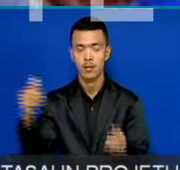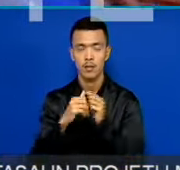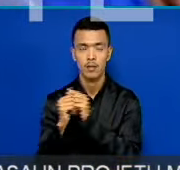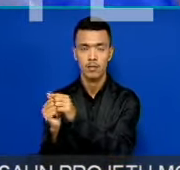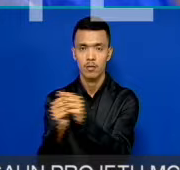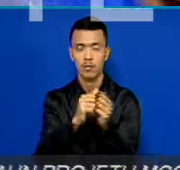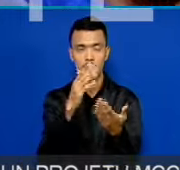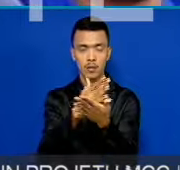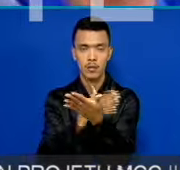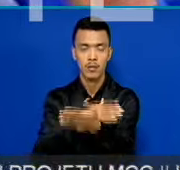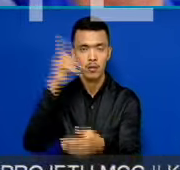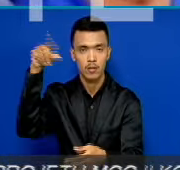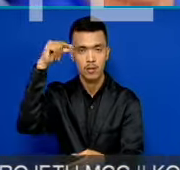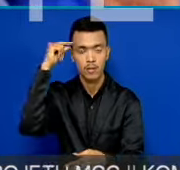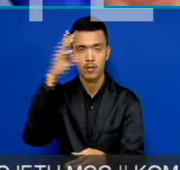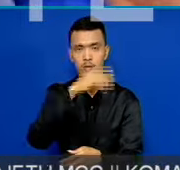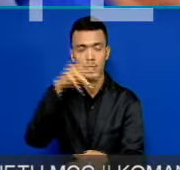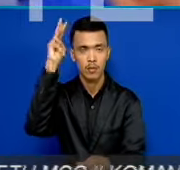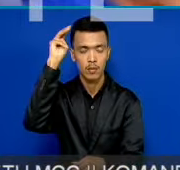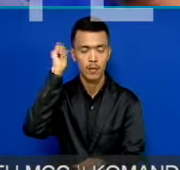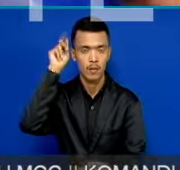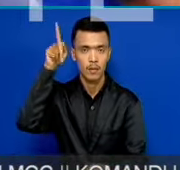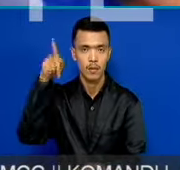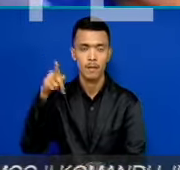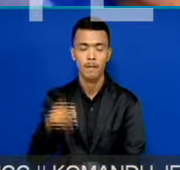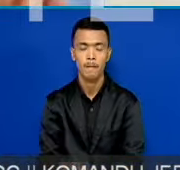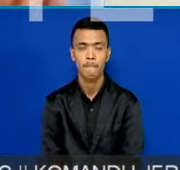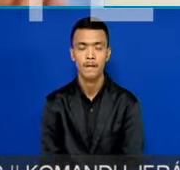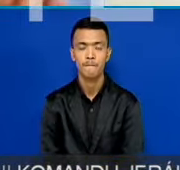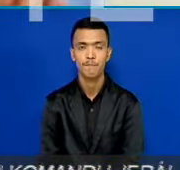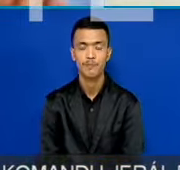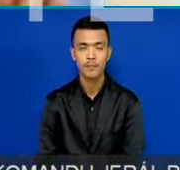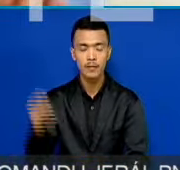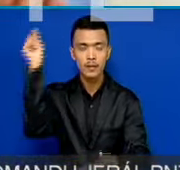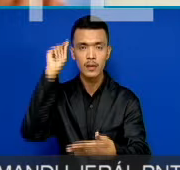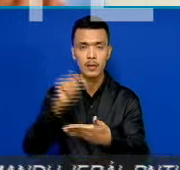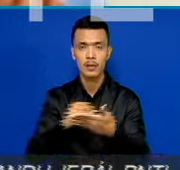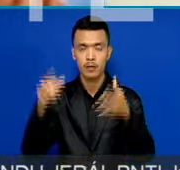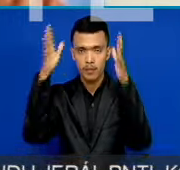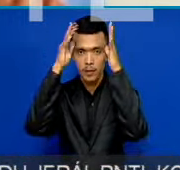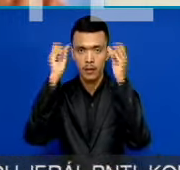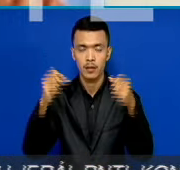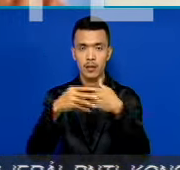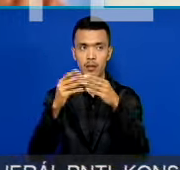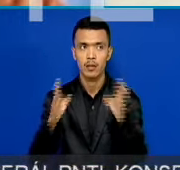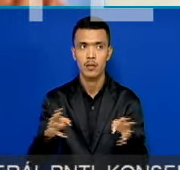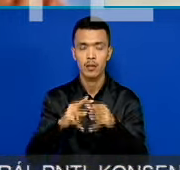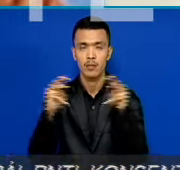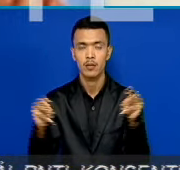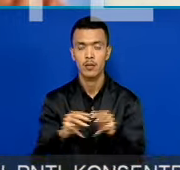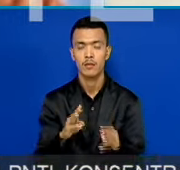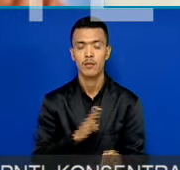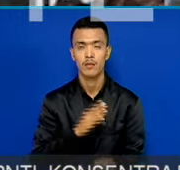itai struktura governo husi ministeru agrikultura pecuária pesca e floresta. Secretário Presidente Autoridade Município Bobonaro João